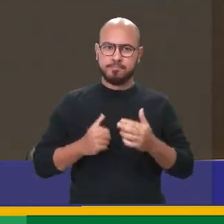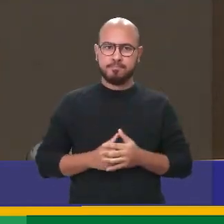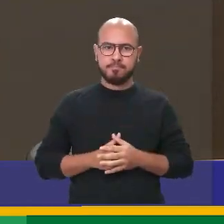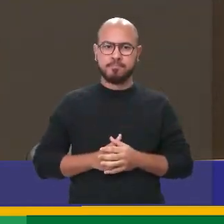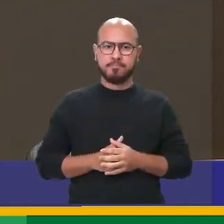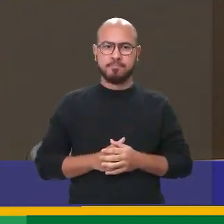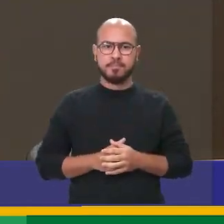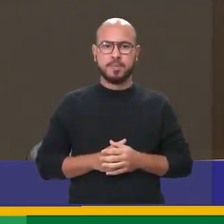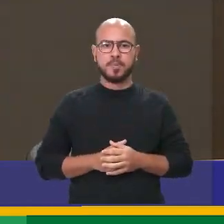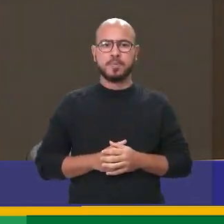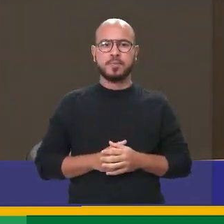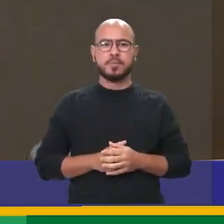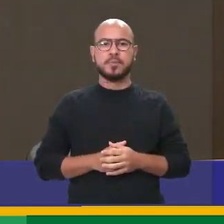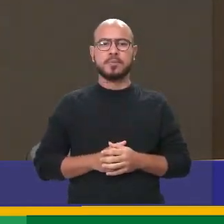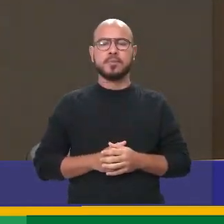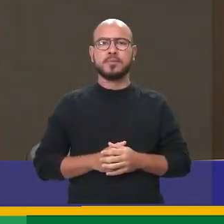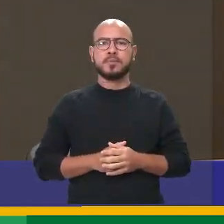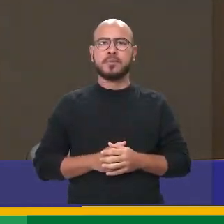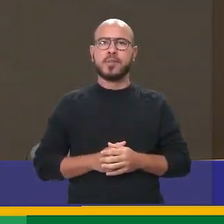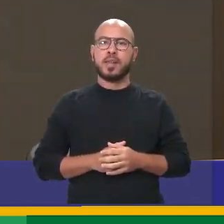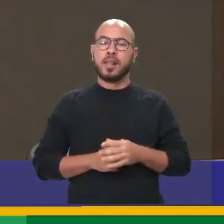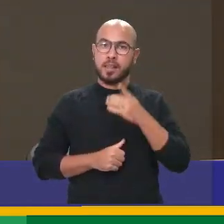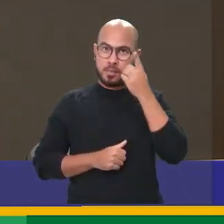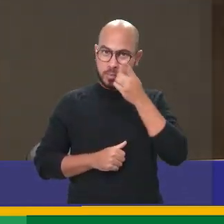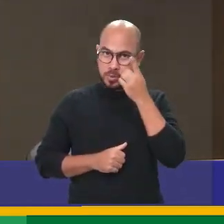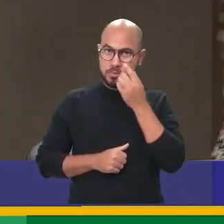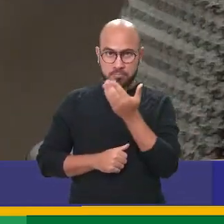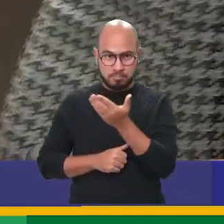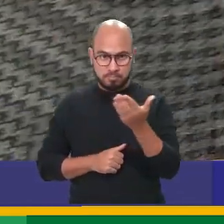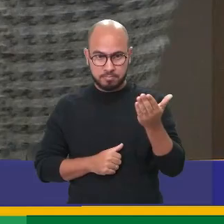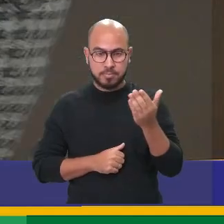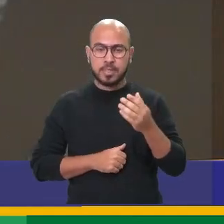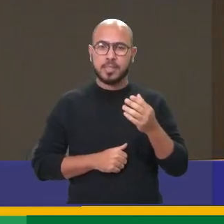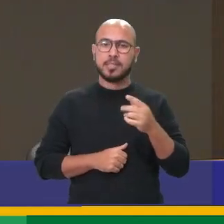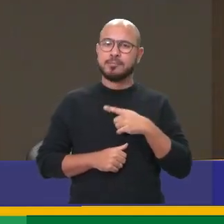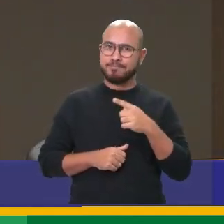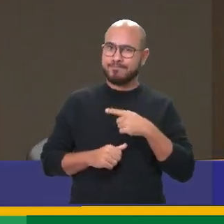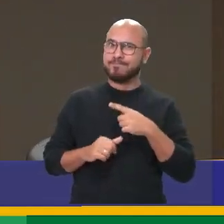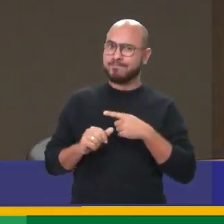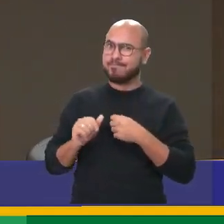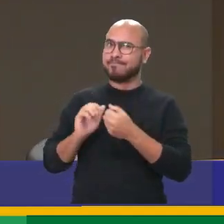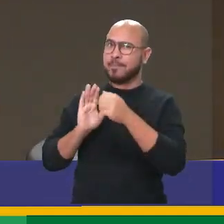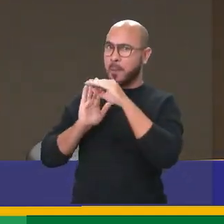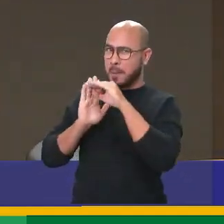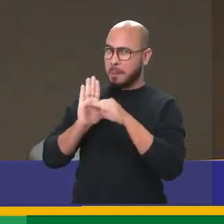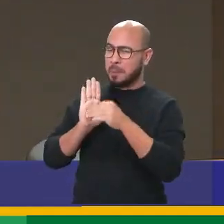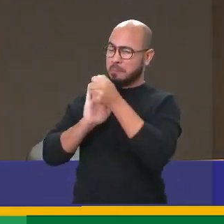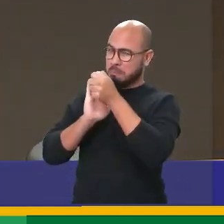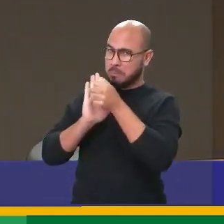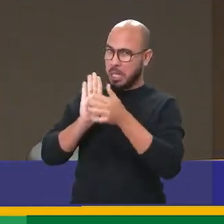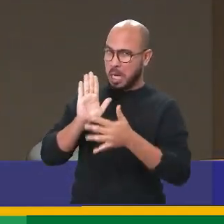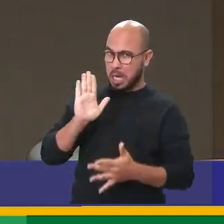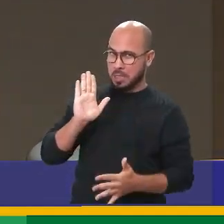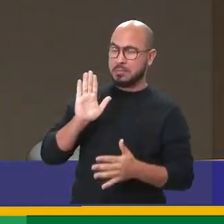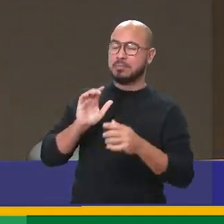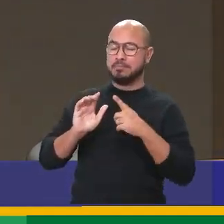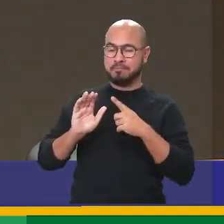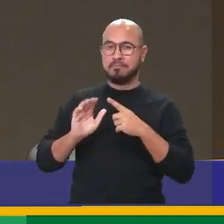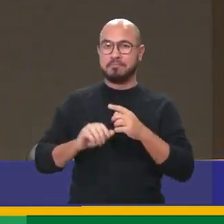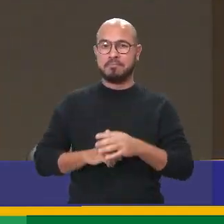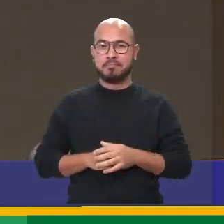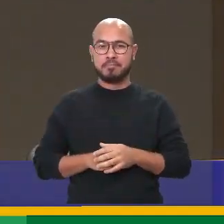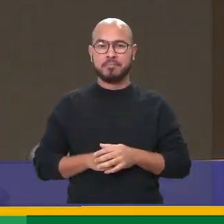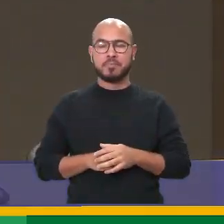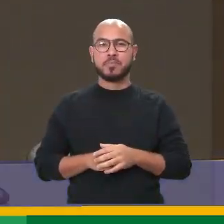anterior senhores deputados e deputadas temos aqui uma pauta um pouco extensa de alguns projetos todos